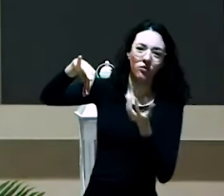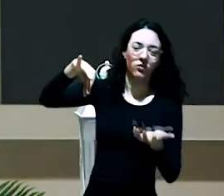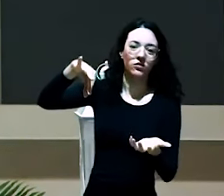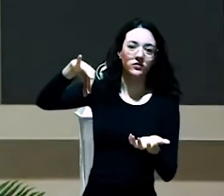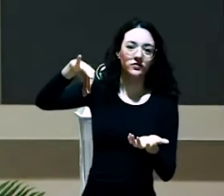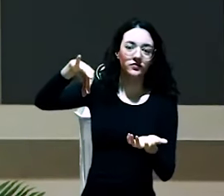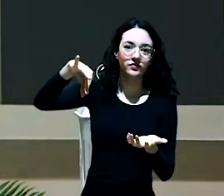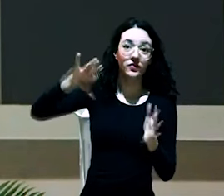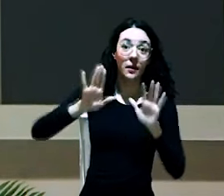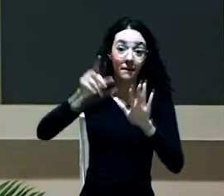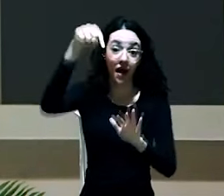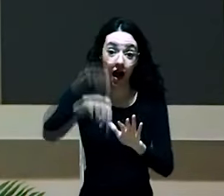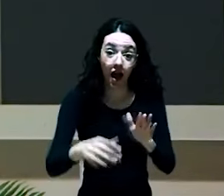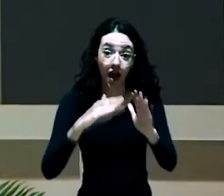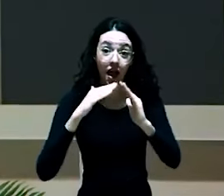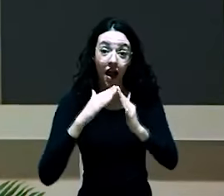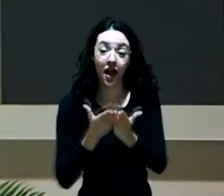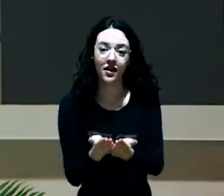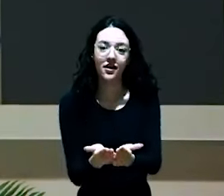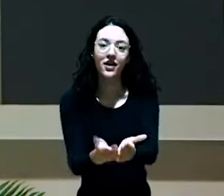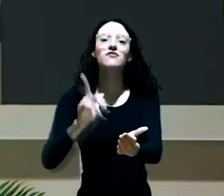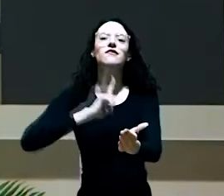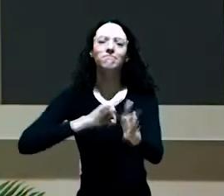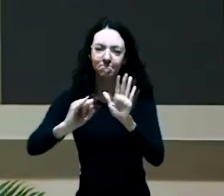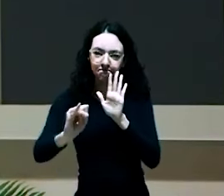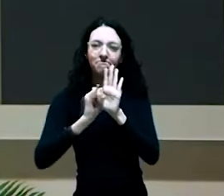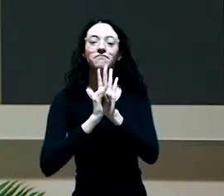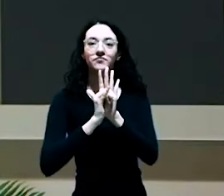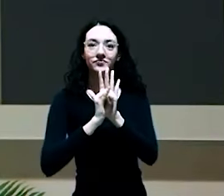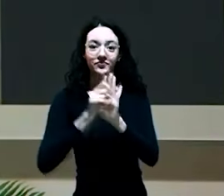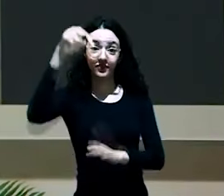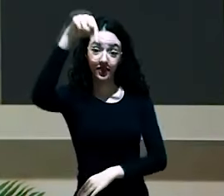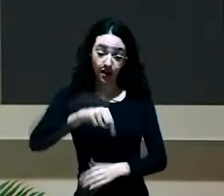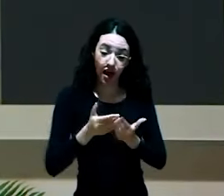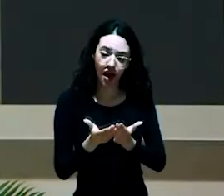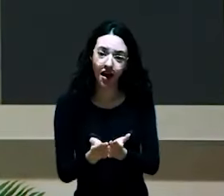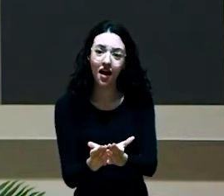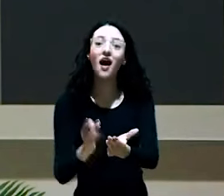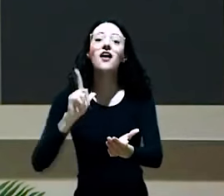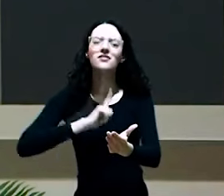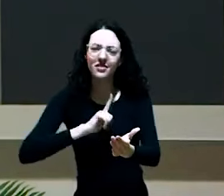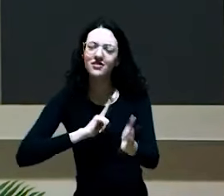Mas esta igreja tem identidade. Eu vou falar uma vez mais. Esta igreja tem